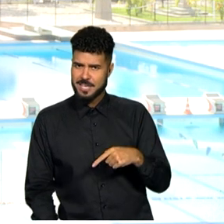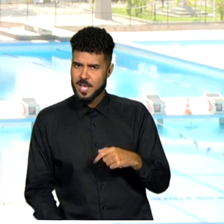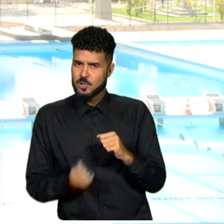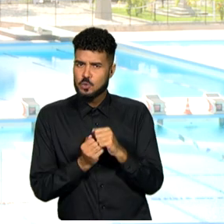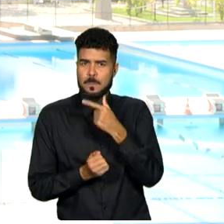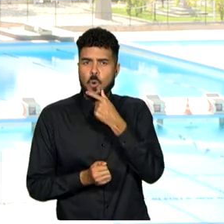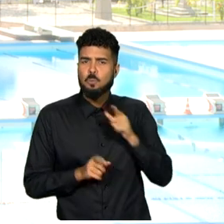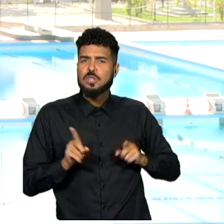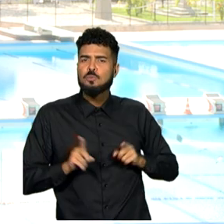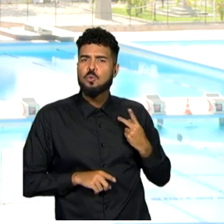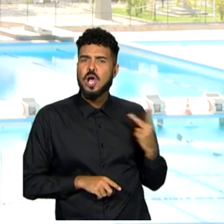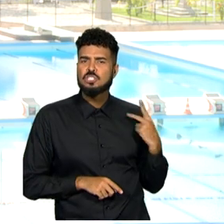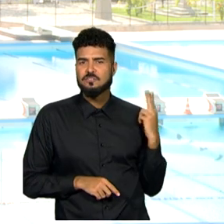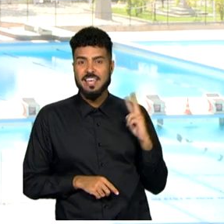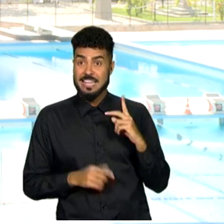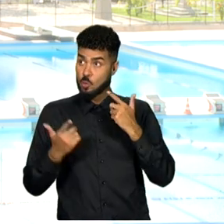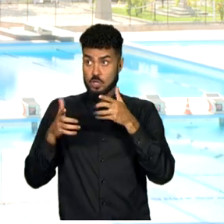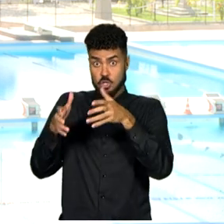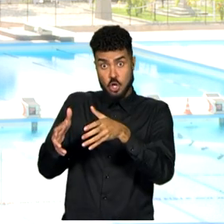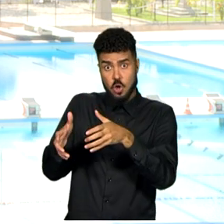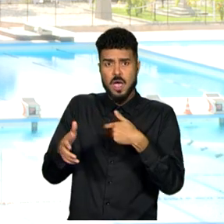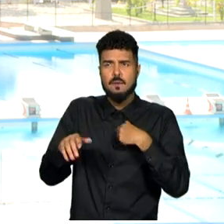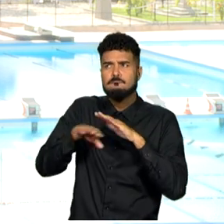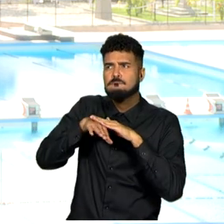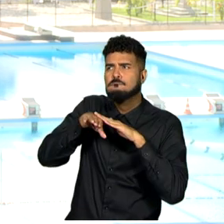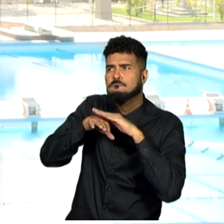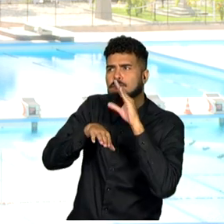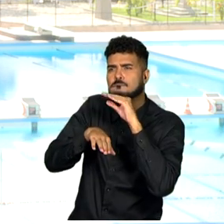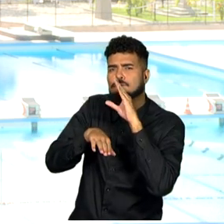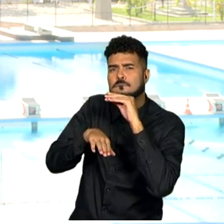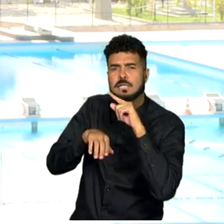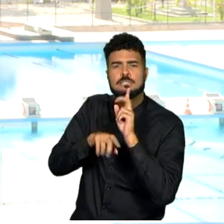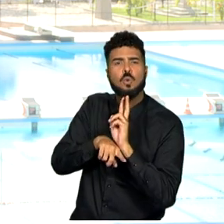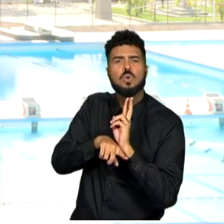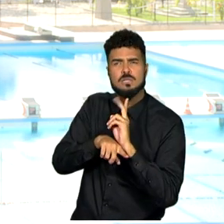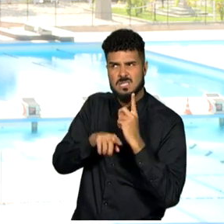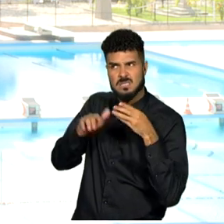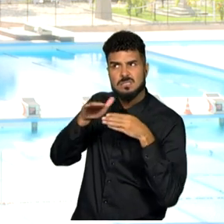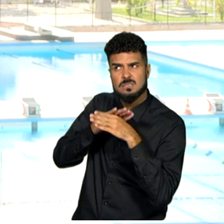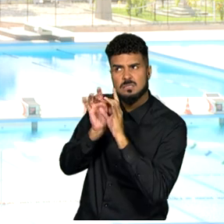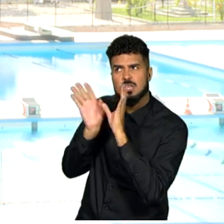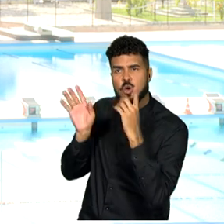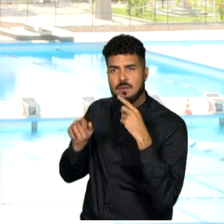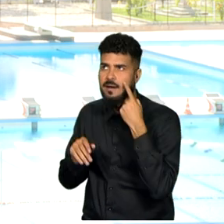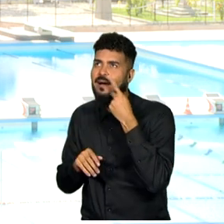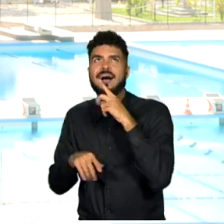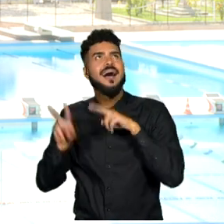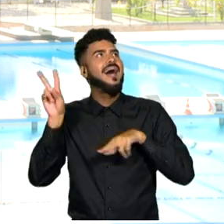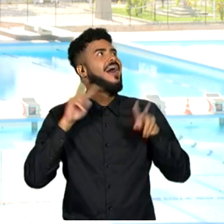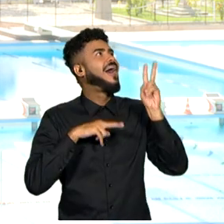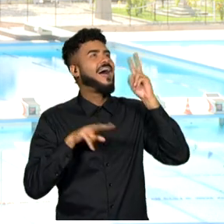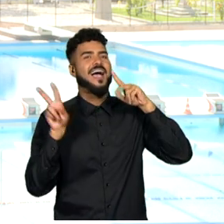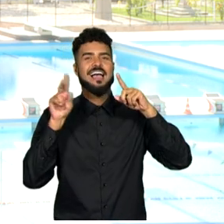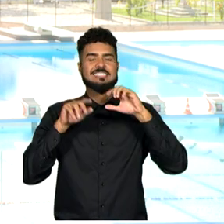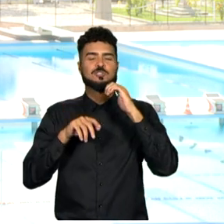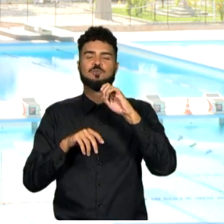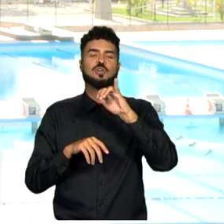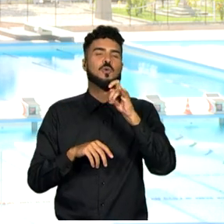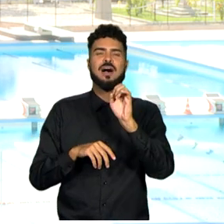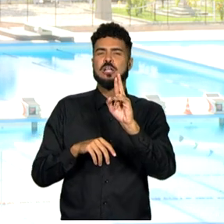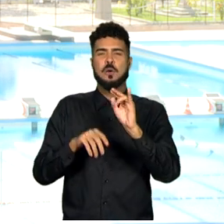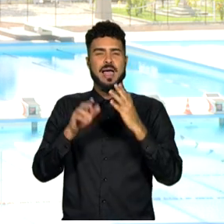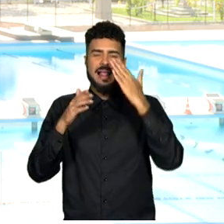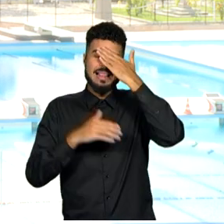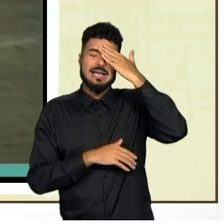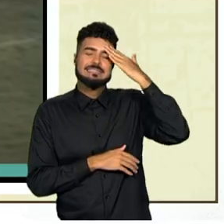a gente, quando não tinha jogos, a gente falava sempre com segurança, para poder estar entrando, estar vivendo aqui dentro de São Januário, porque era um